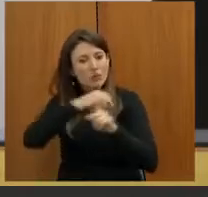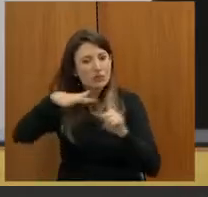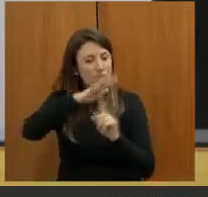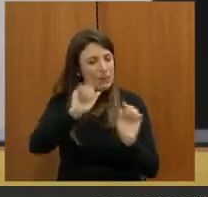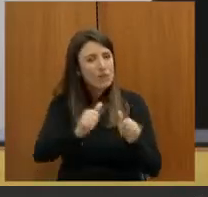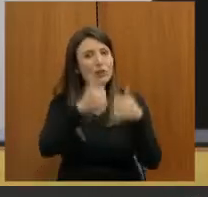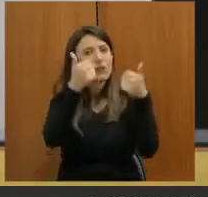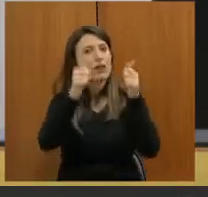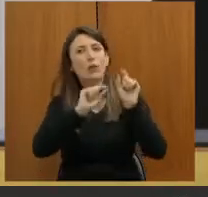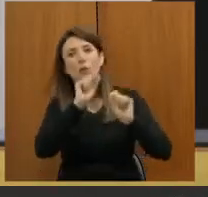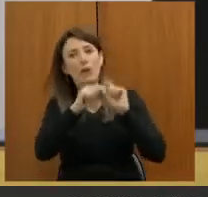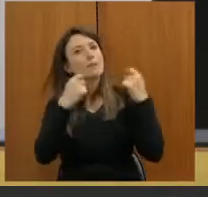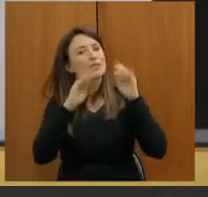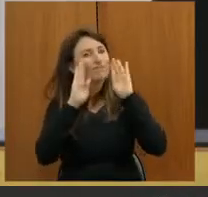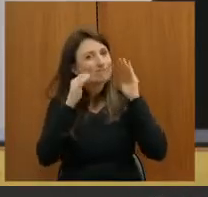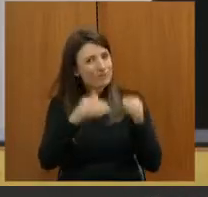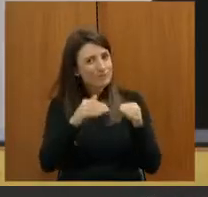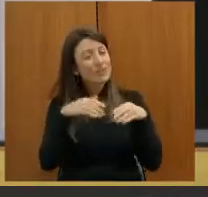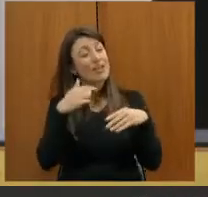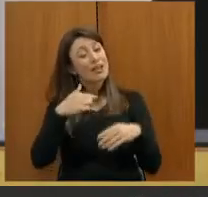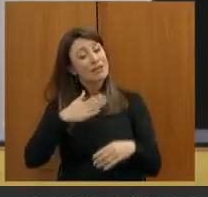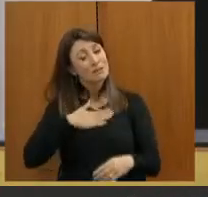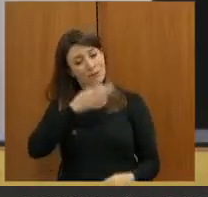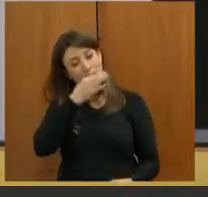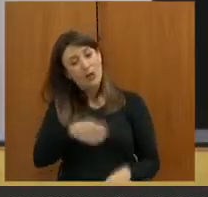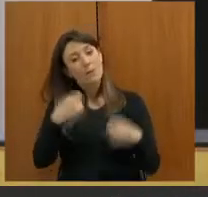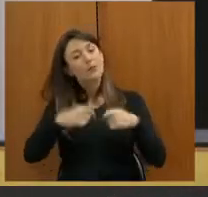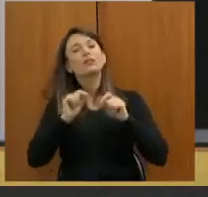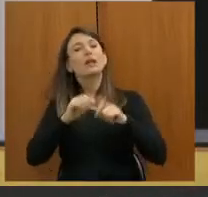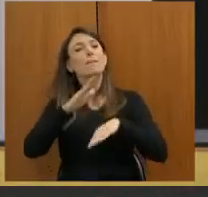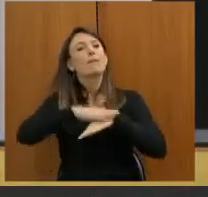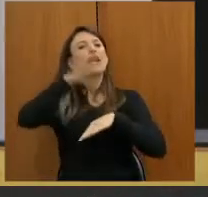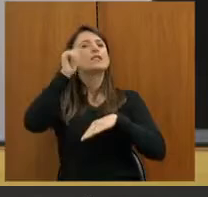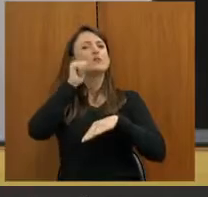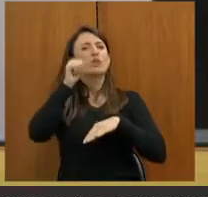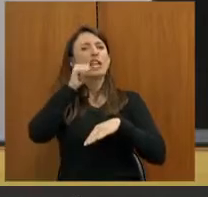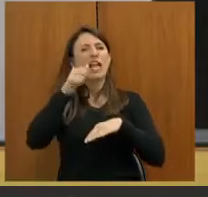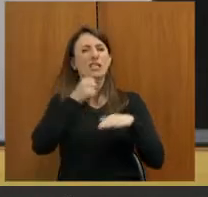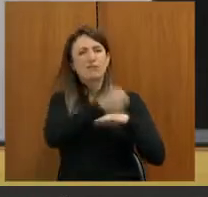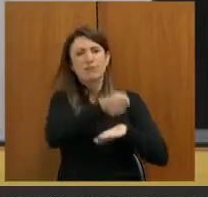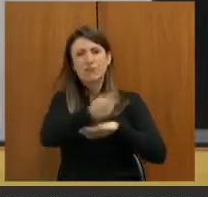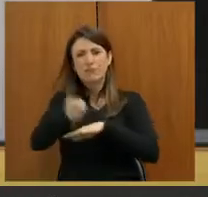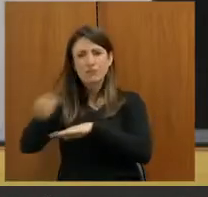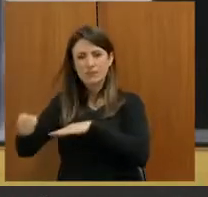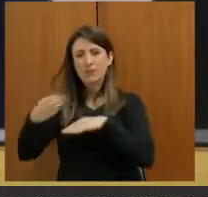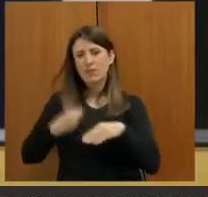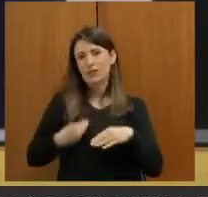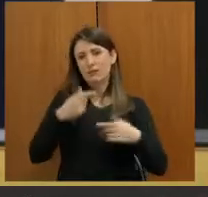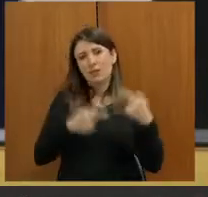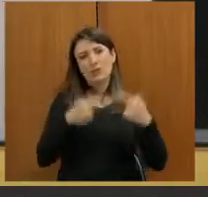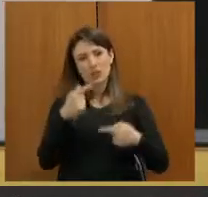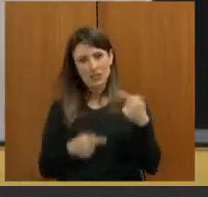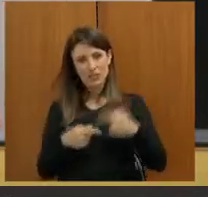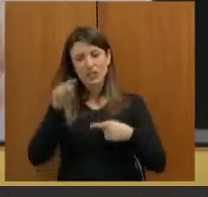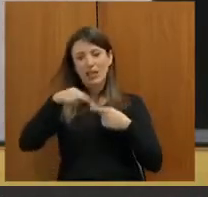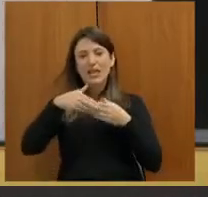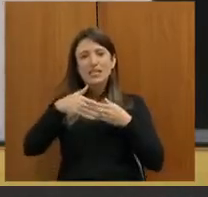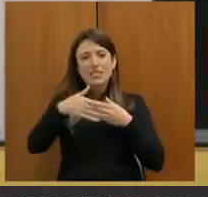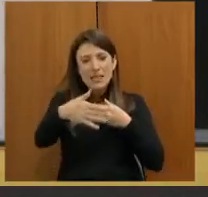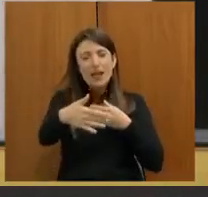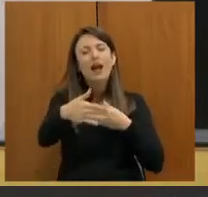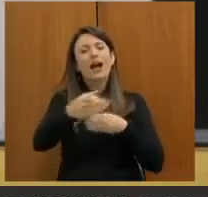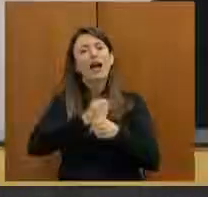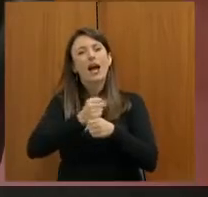começo o intensificar a participação das mulheres na política a gente vai falar mais sobre isso no decorrer né desse ano inteiro